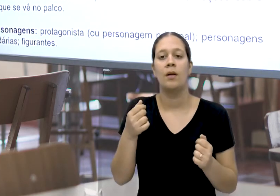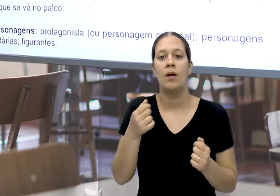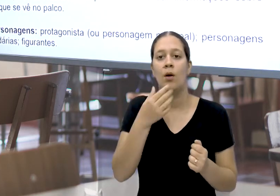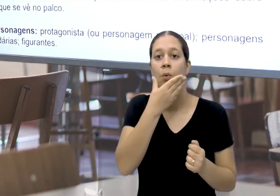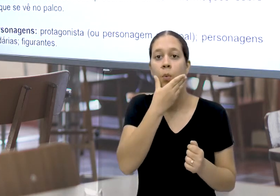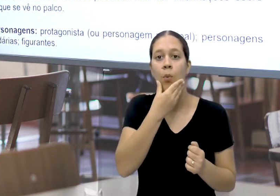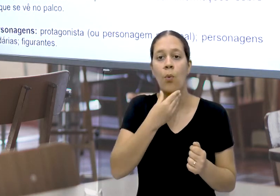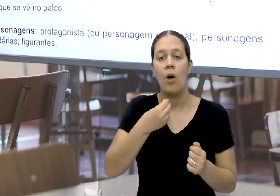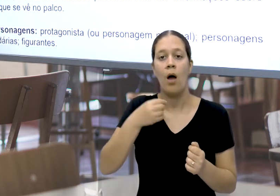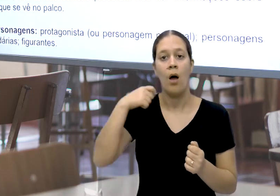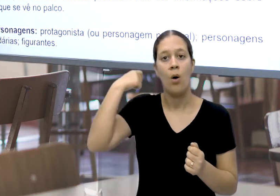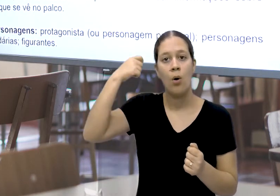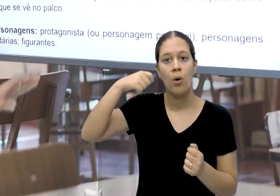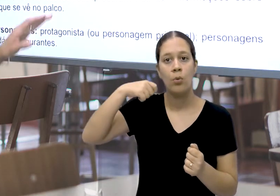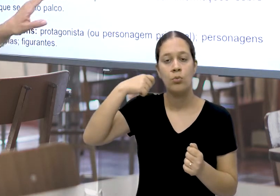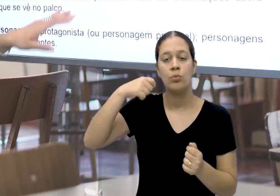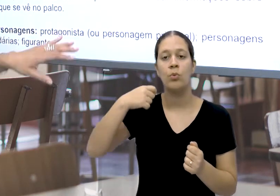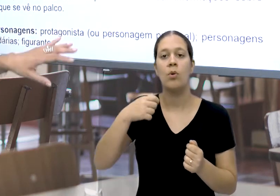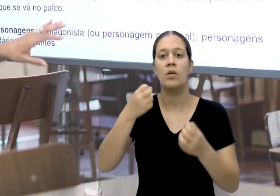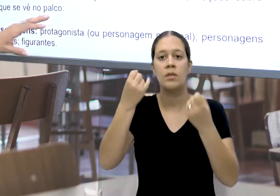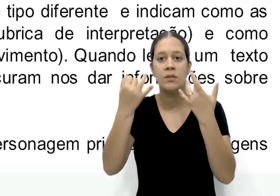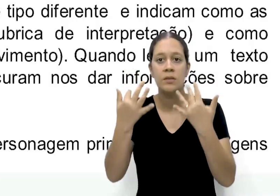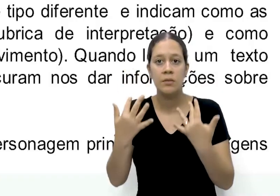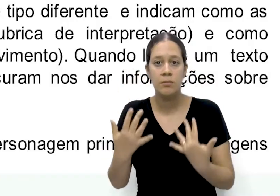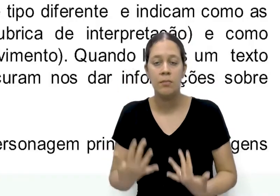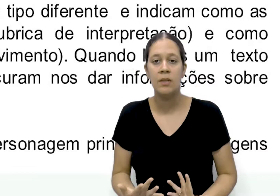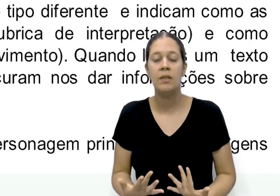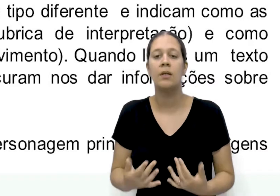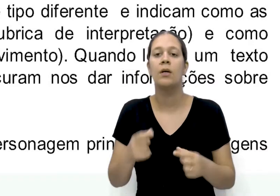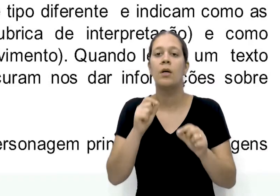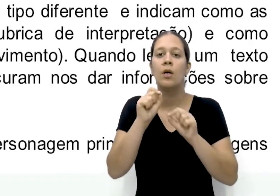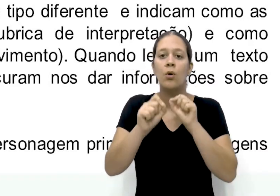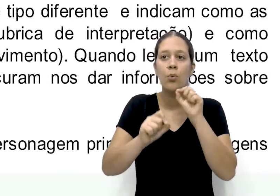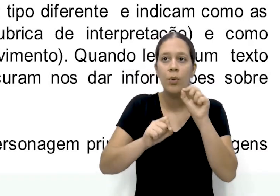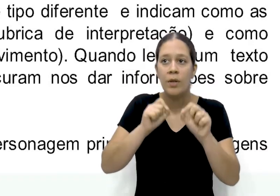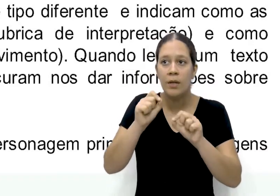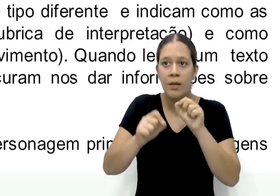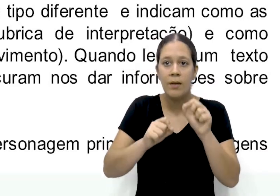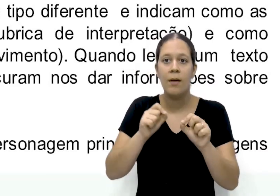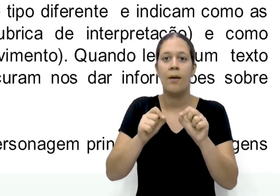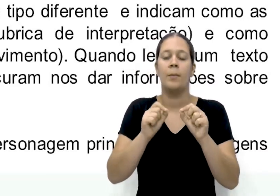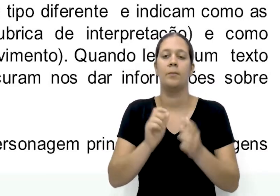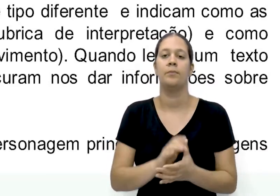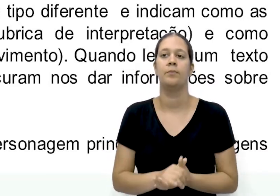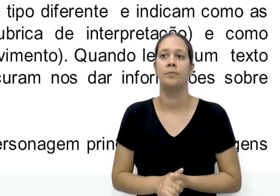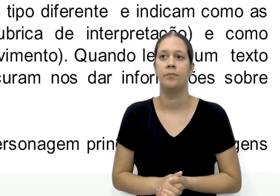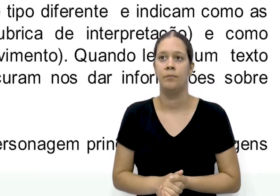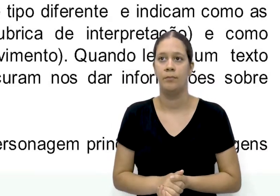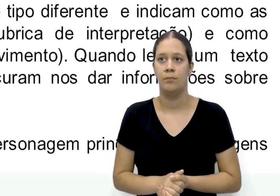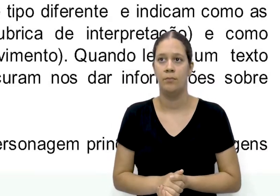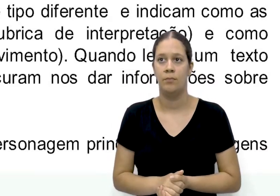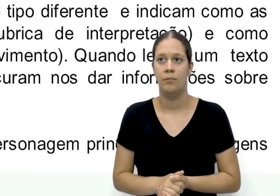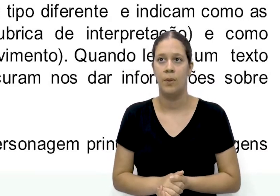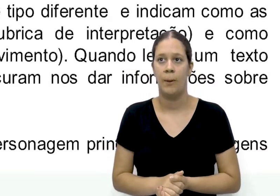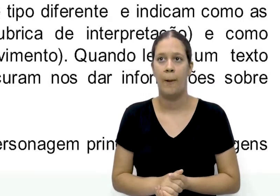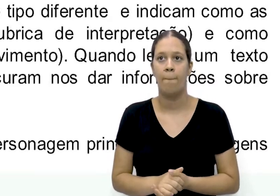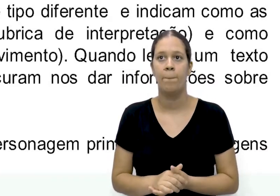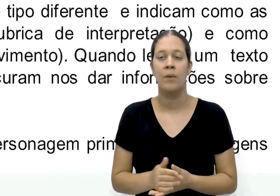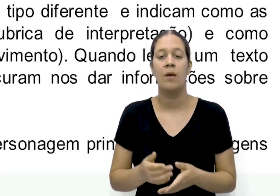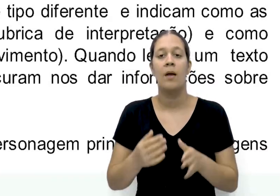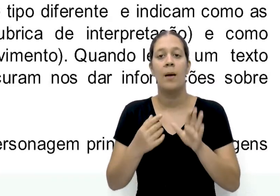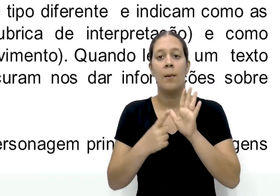entre parênteses, tá, gente? Indicam como as personagens devem falar. A gente vai chamar isso de rubrica